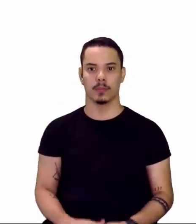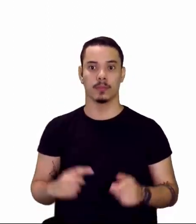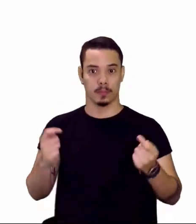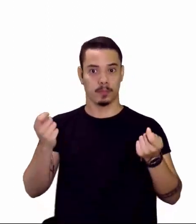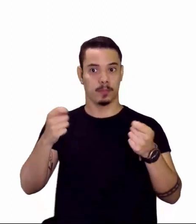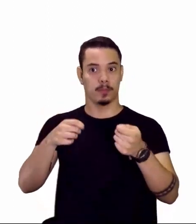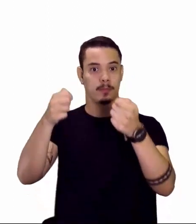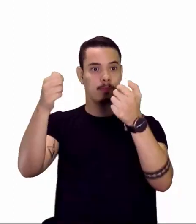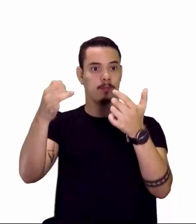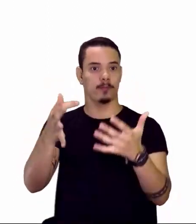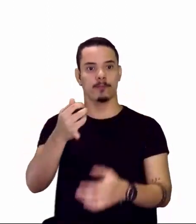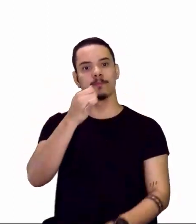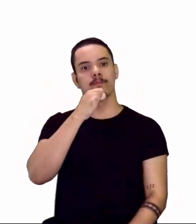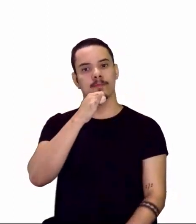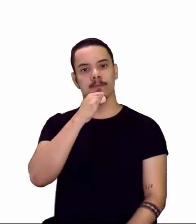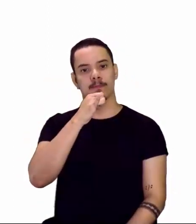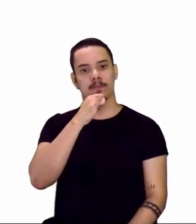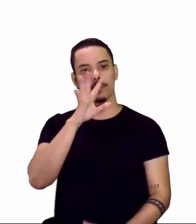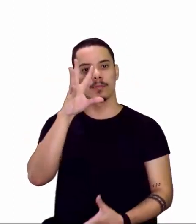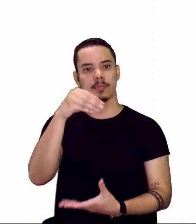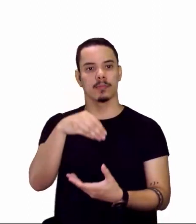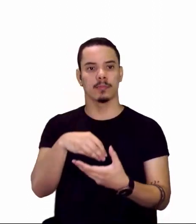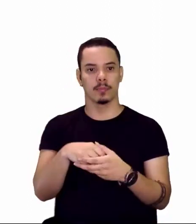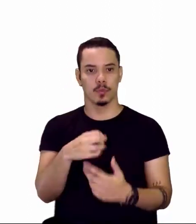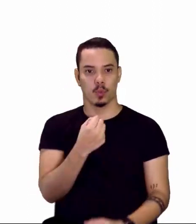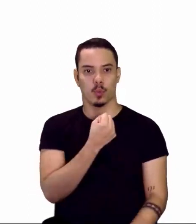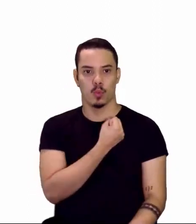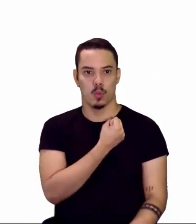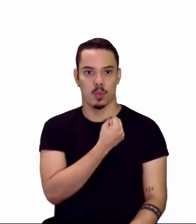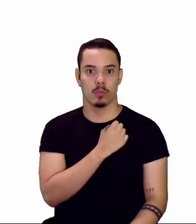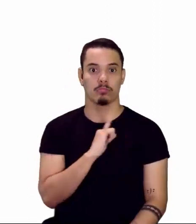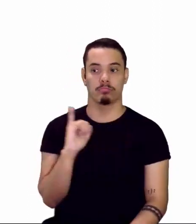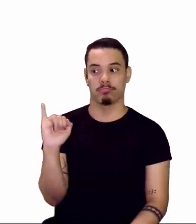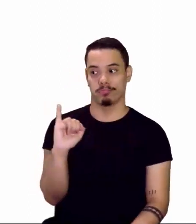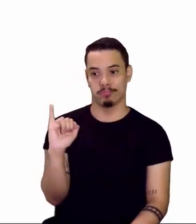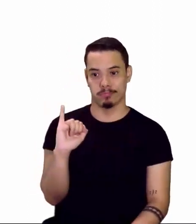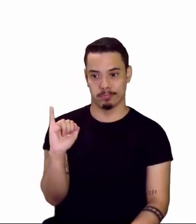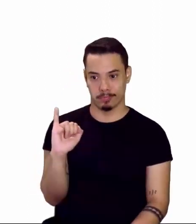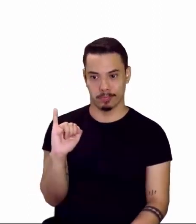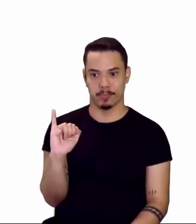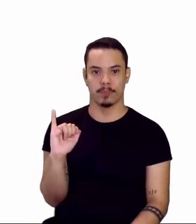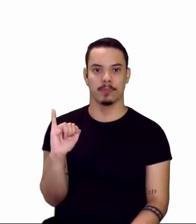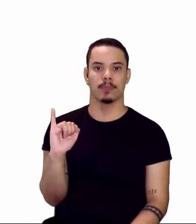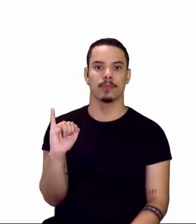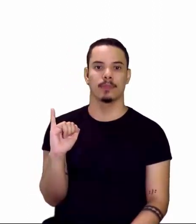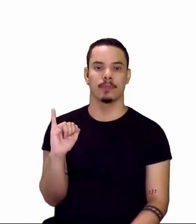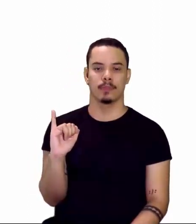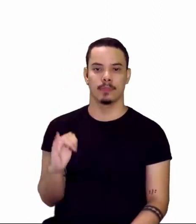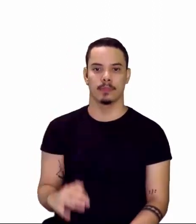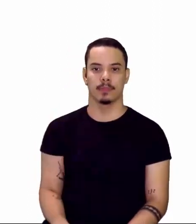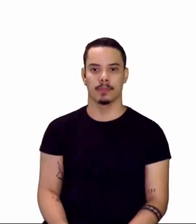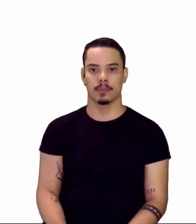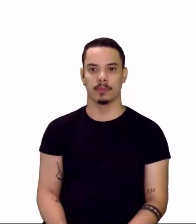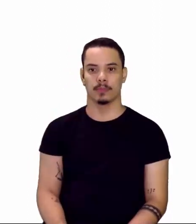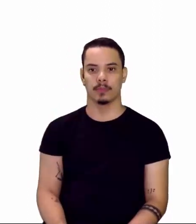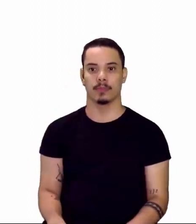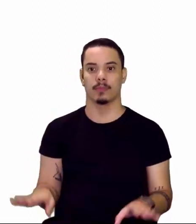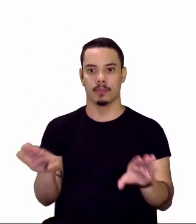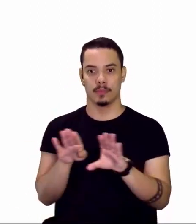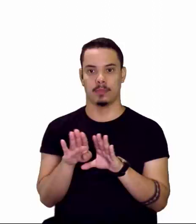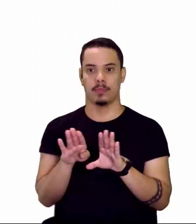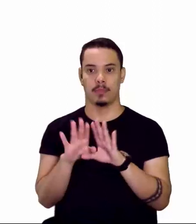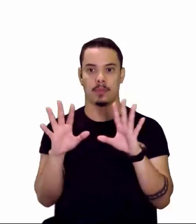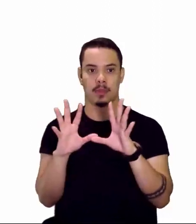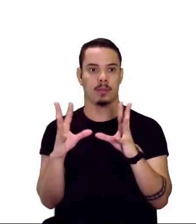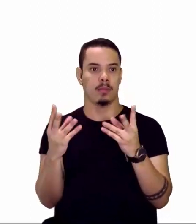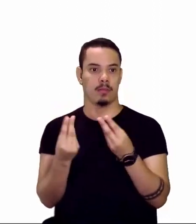podemos citar exemplos de moléculas com número ímpar de elétrons, moléculas deficientes